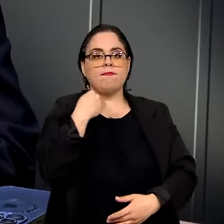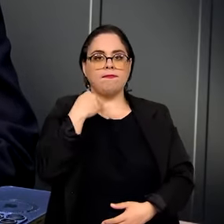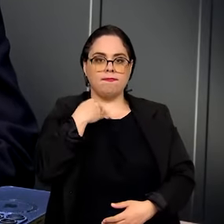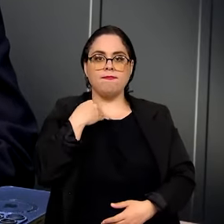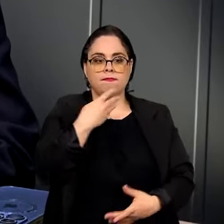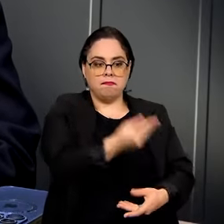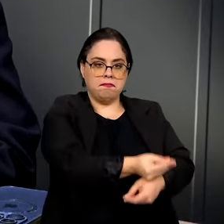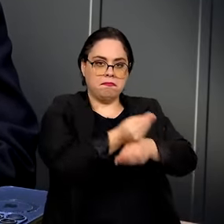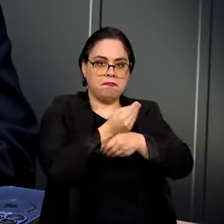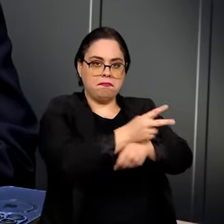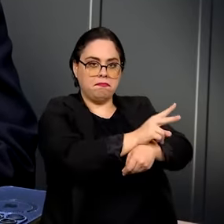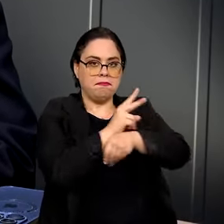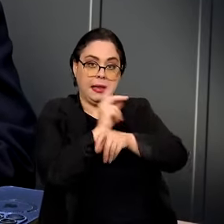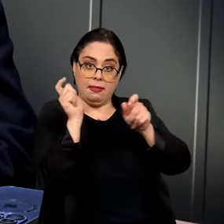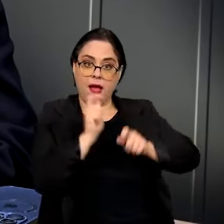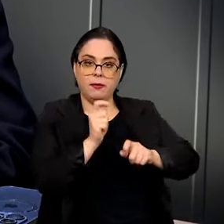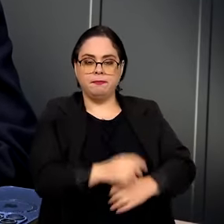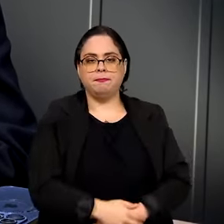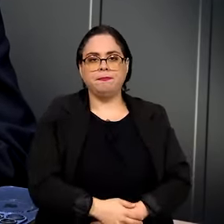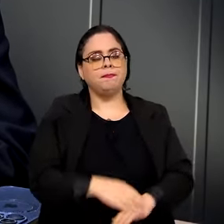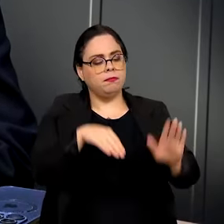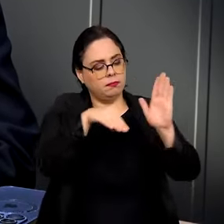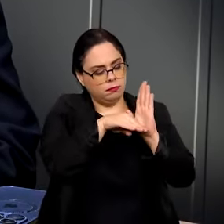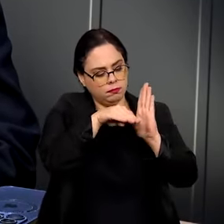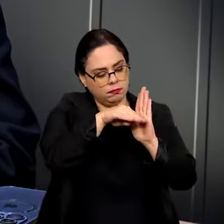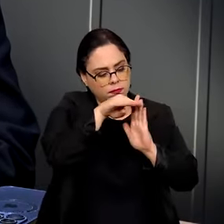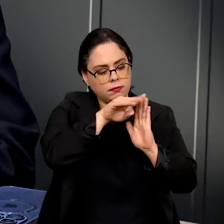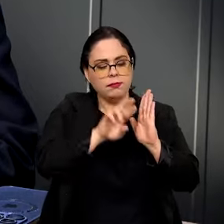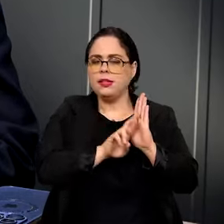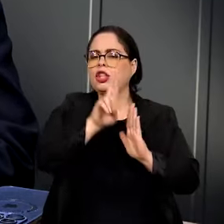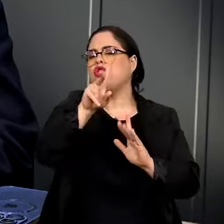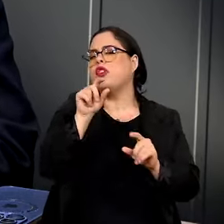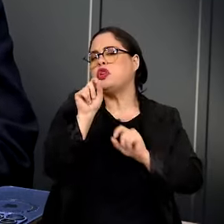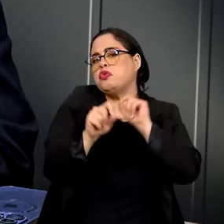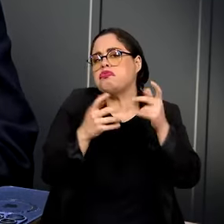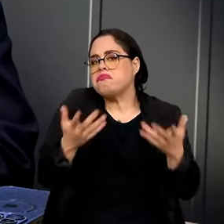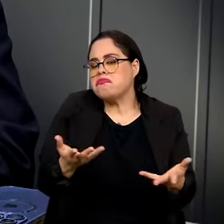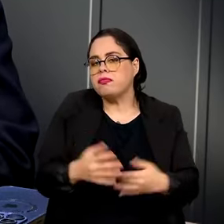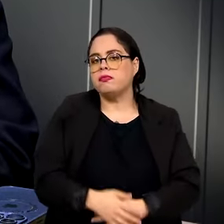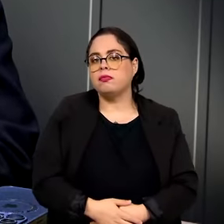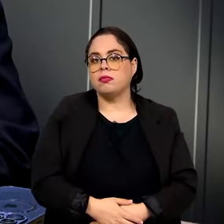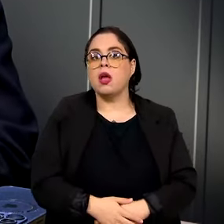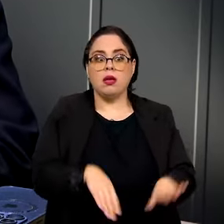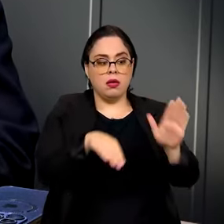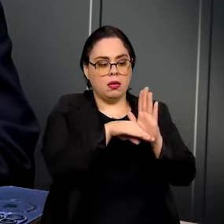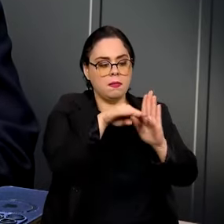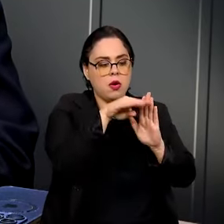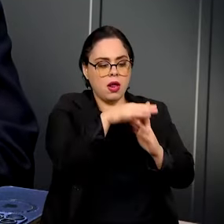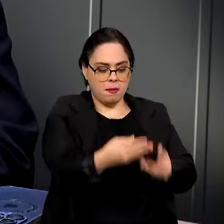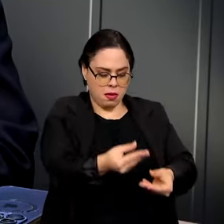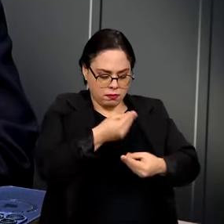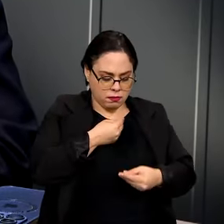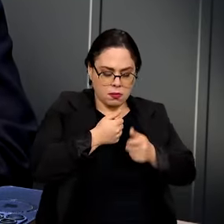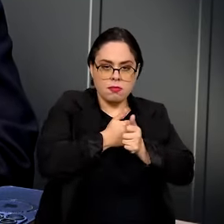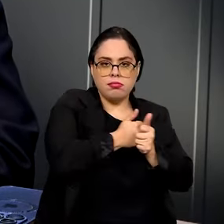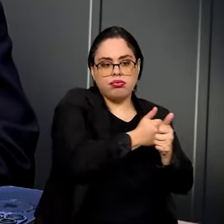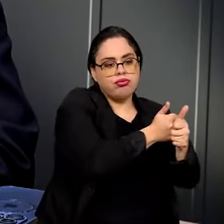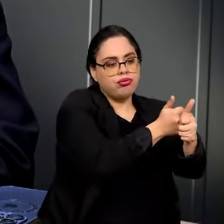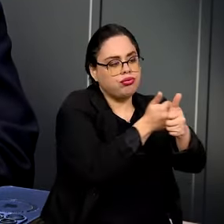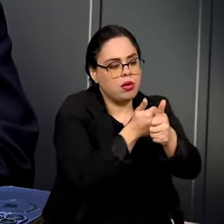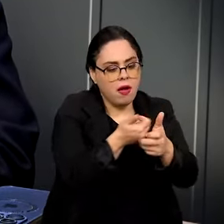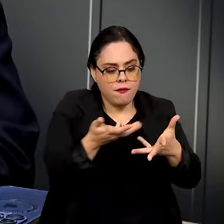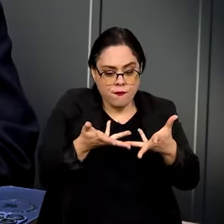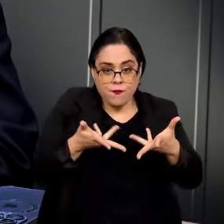12 bilhões de crédito nas instituições financeiras Então esse programa ele é diferente por quê Porque ele